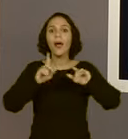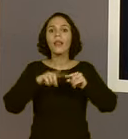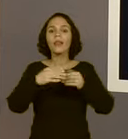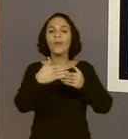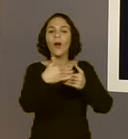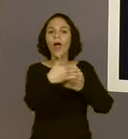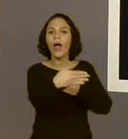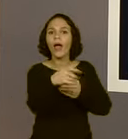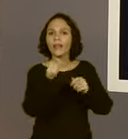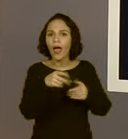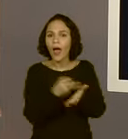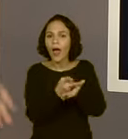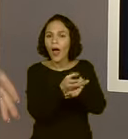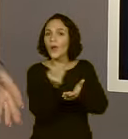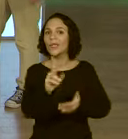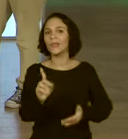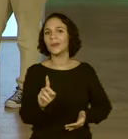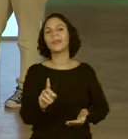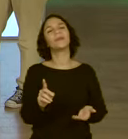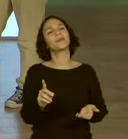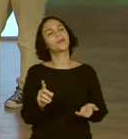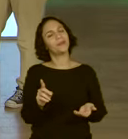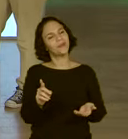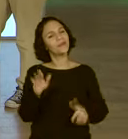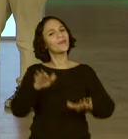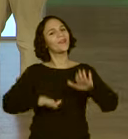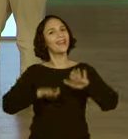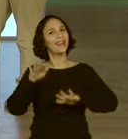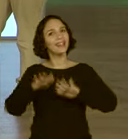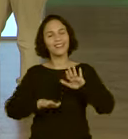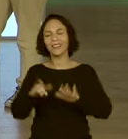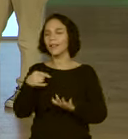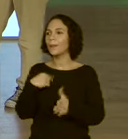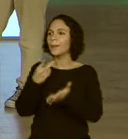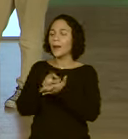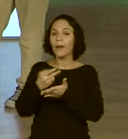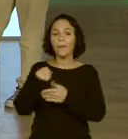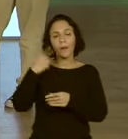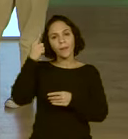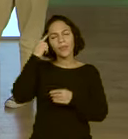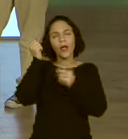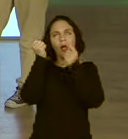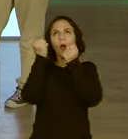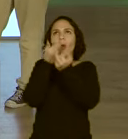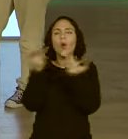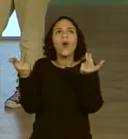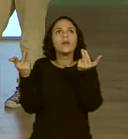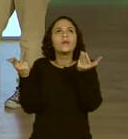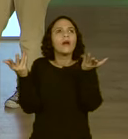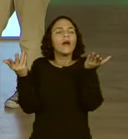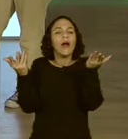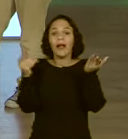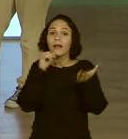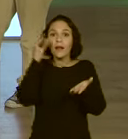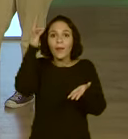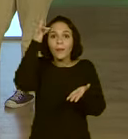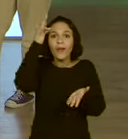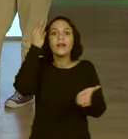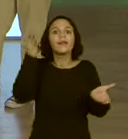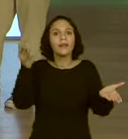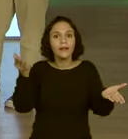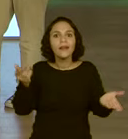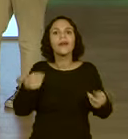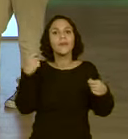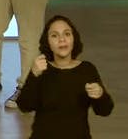vai conseguir manter. E esse manter, às vezes a gente pensa só em coisas grandes, né? Não, o cabelo tem